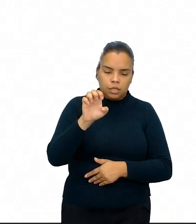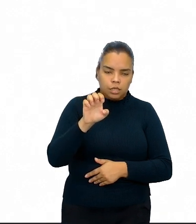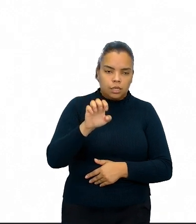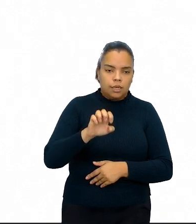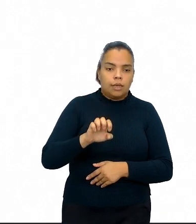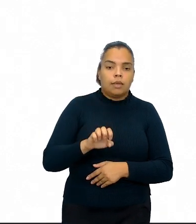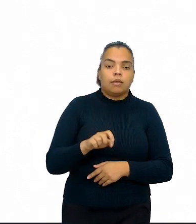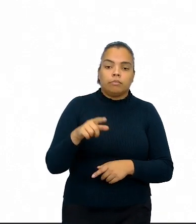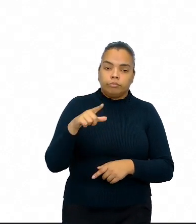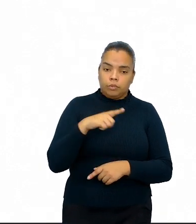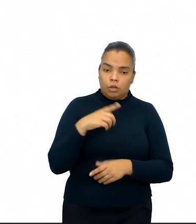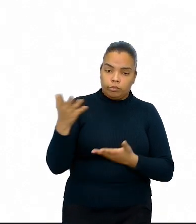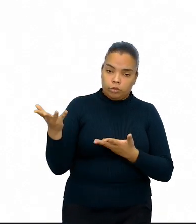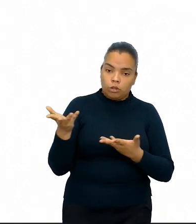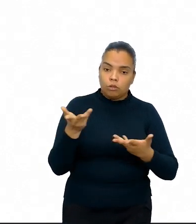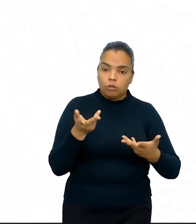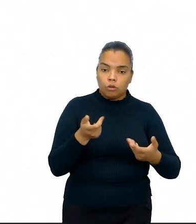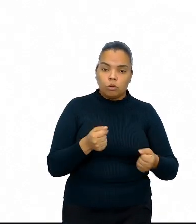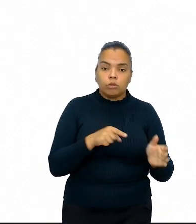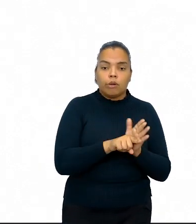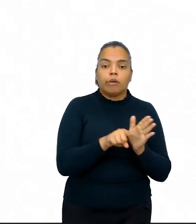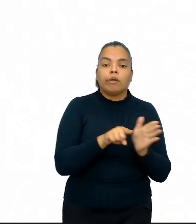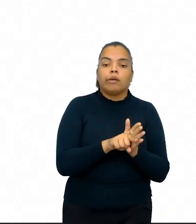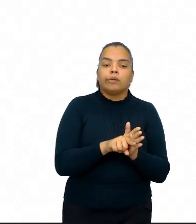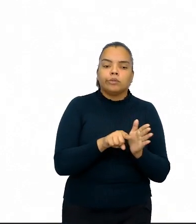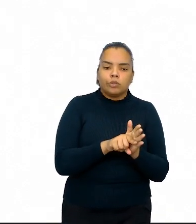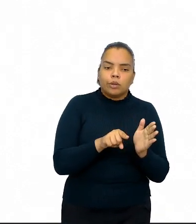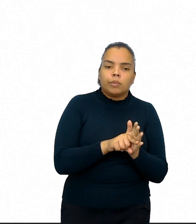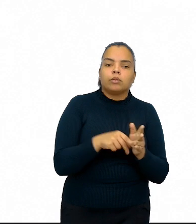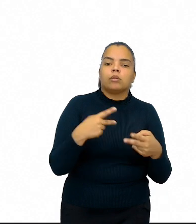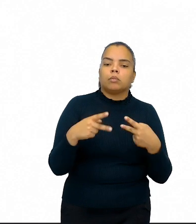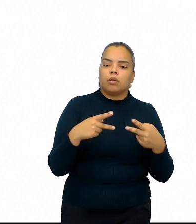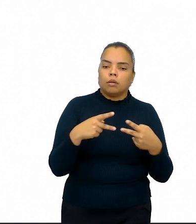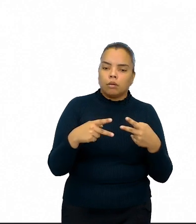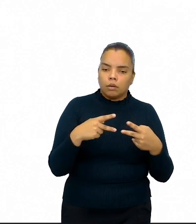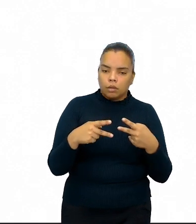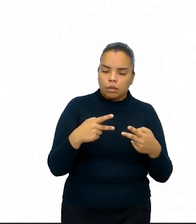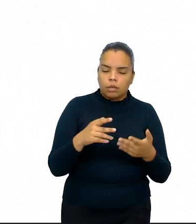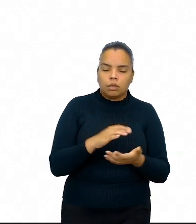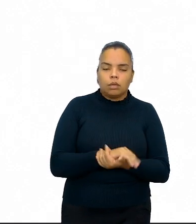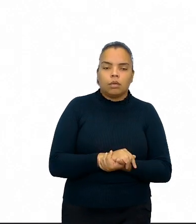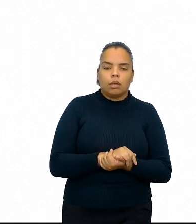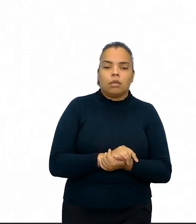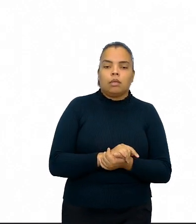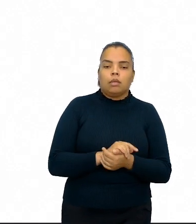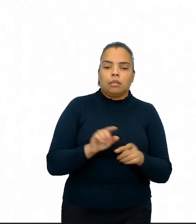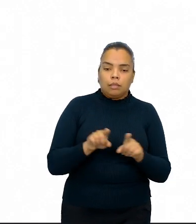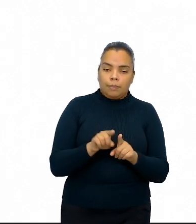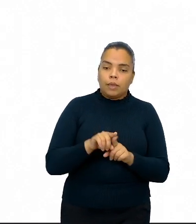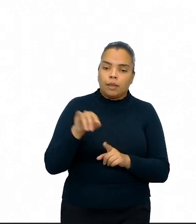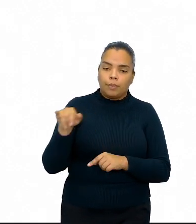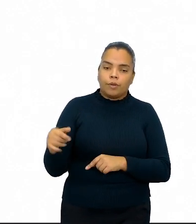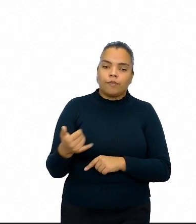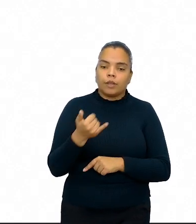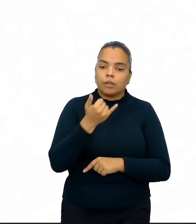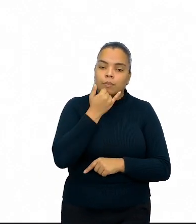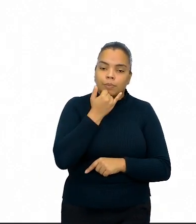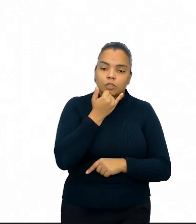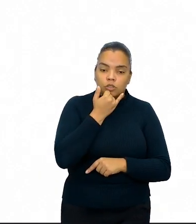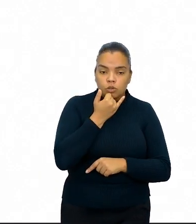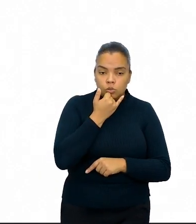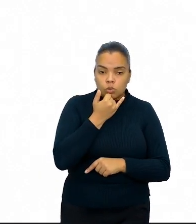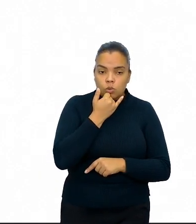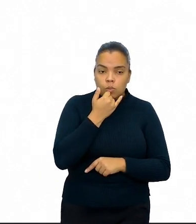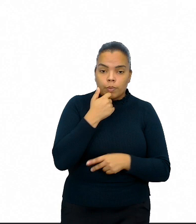Natureza trouxe, né, o questionamento relacionado ao link, e aproveito também para pedir desculpas que os links dos